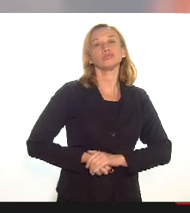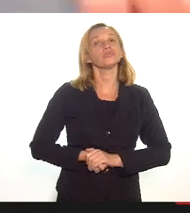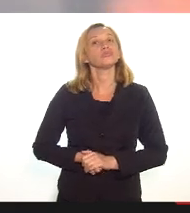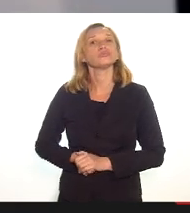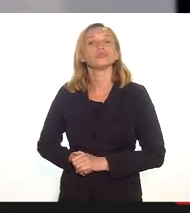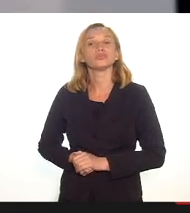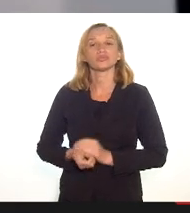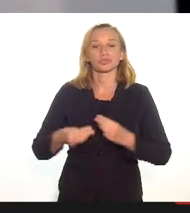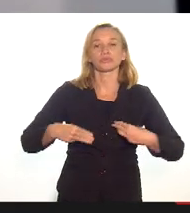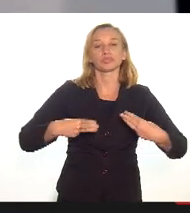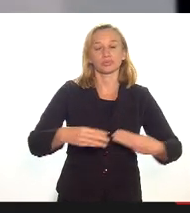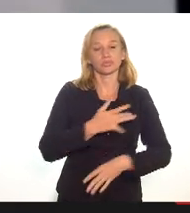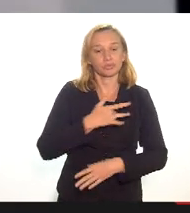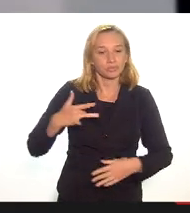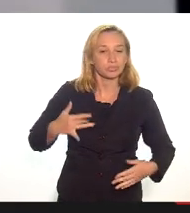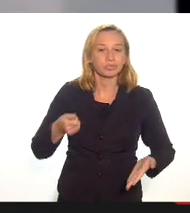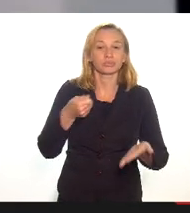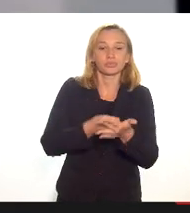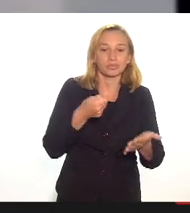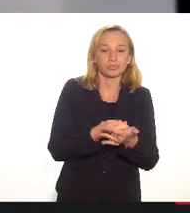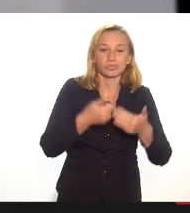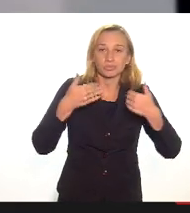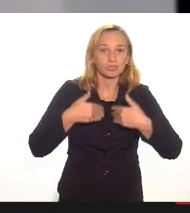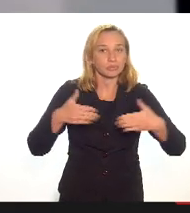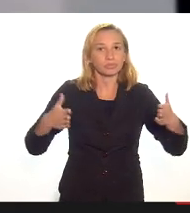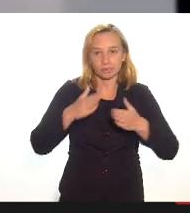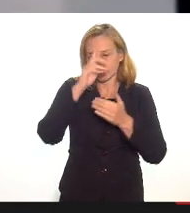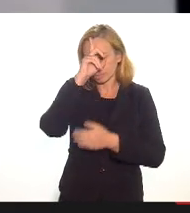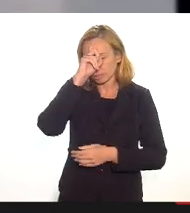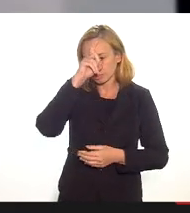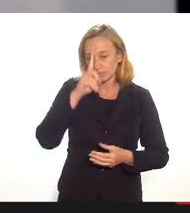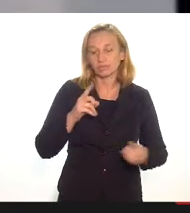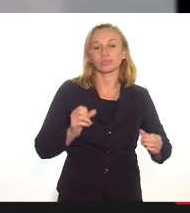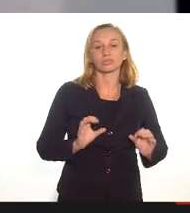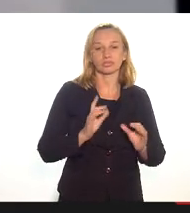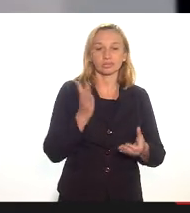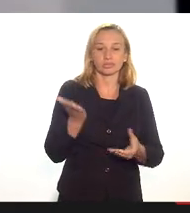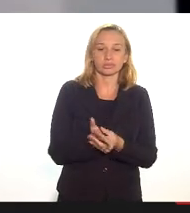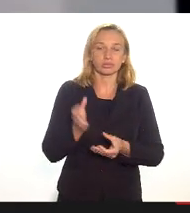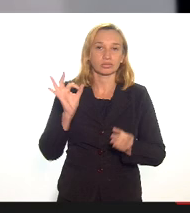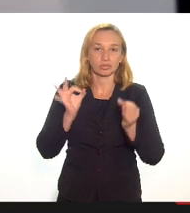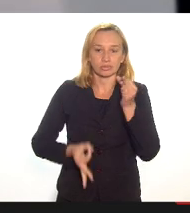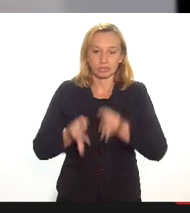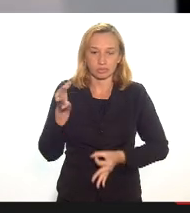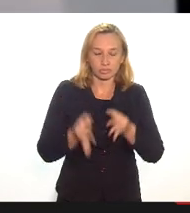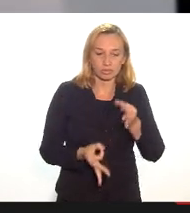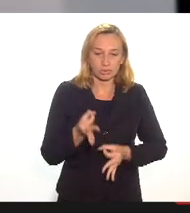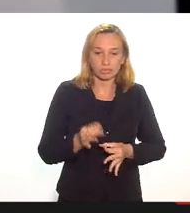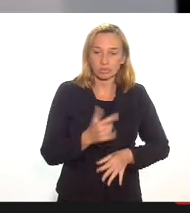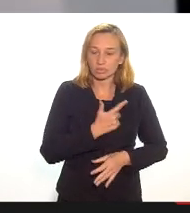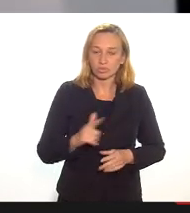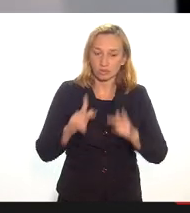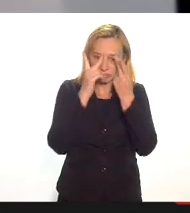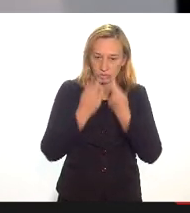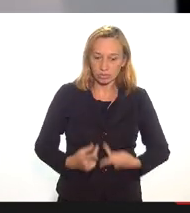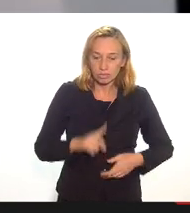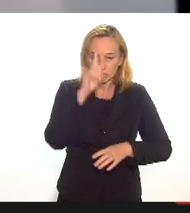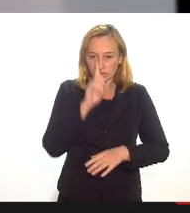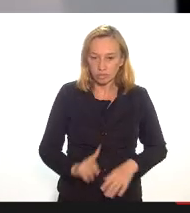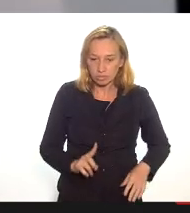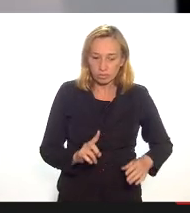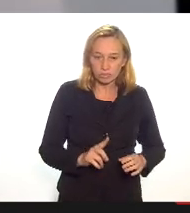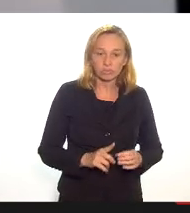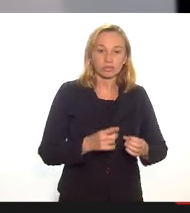o Ministério da Saúde é obrigado a abrir os leitos, tem ação judicial para isso, se não tem recurso humano suficiente, que se abra um processo